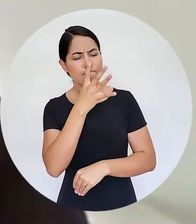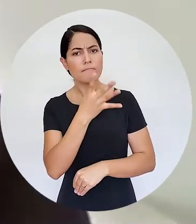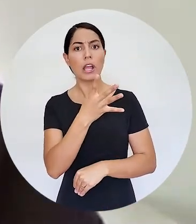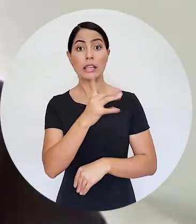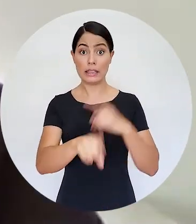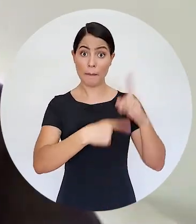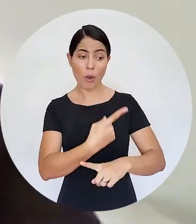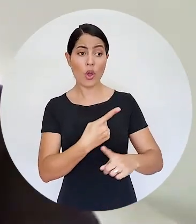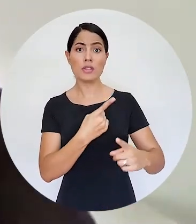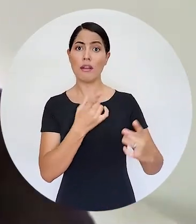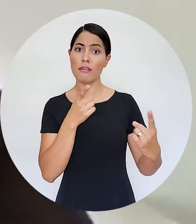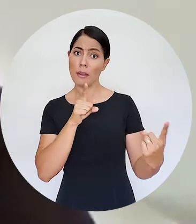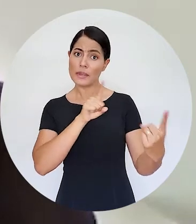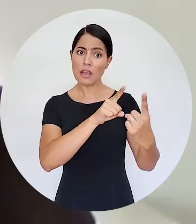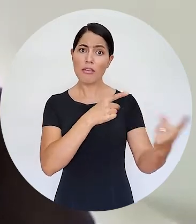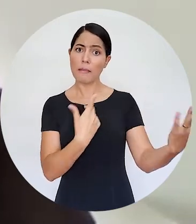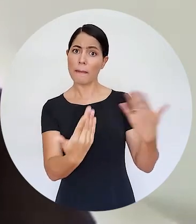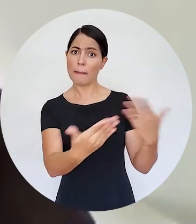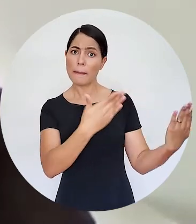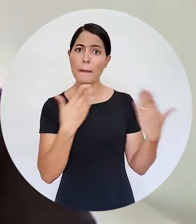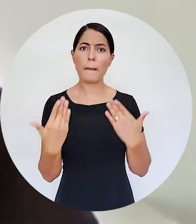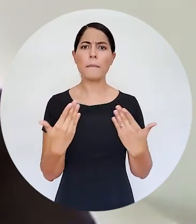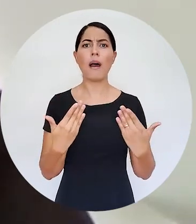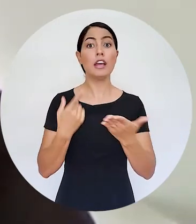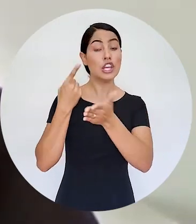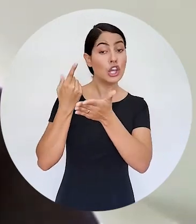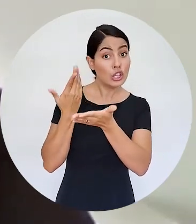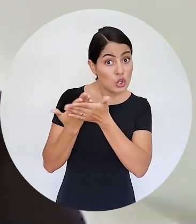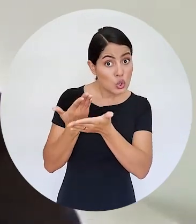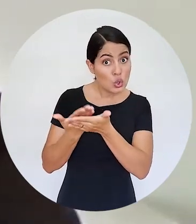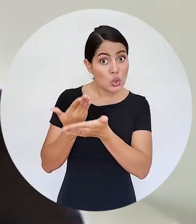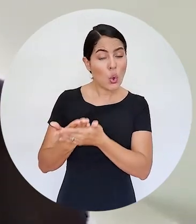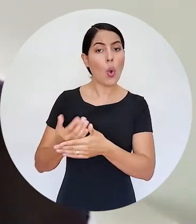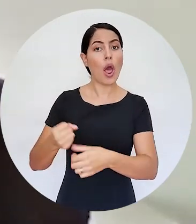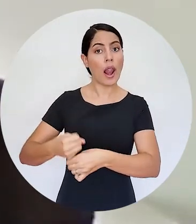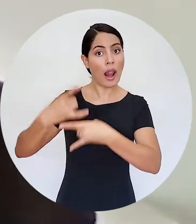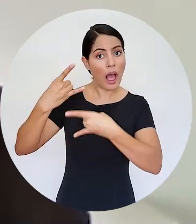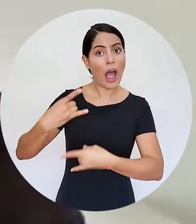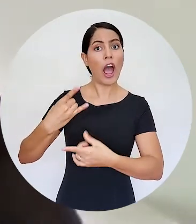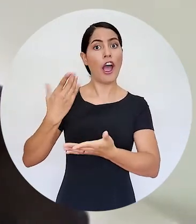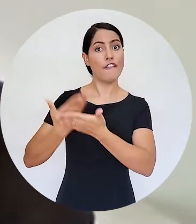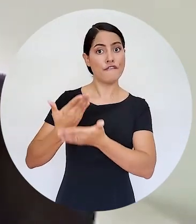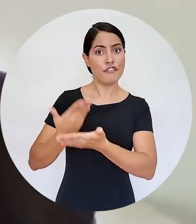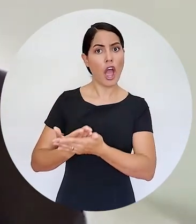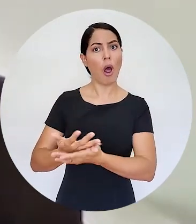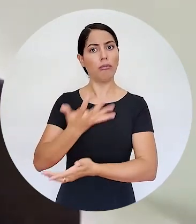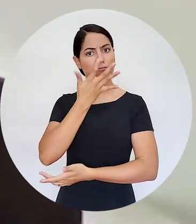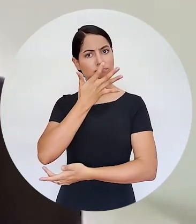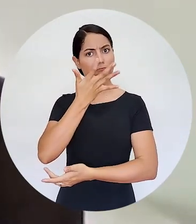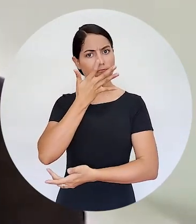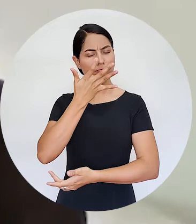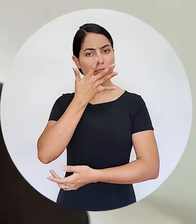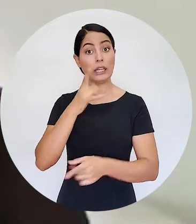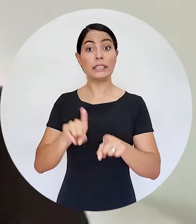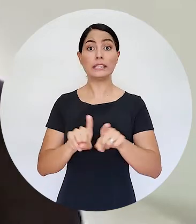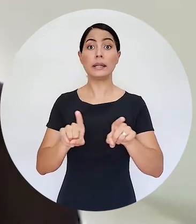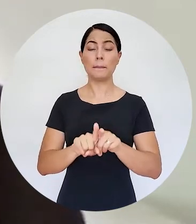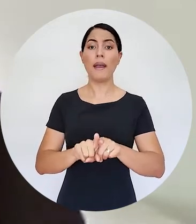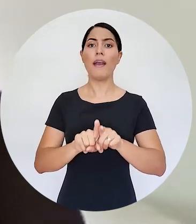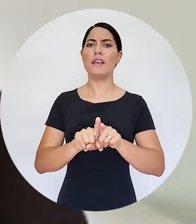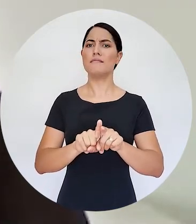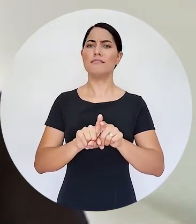saibam que você advogado estude muito assista muitas aulas muitas lives congressos inscrevam bastante